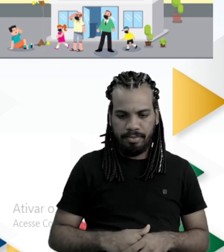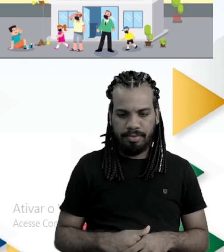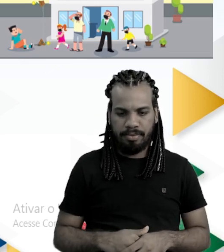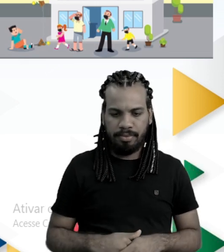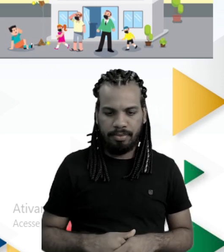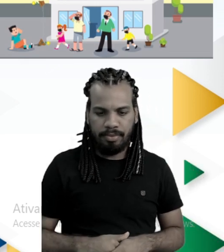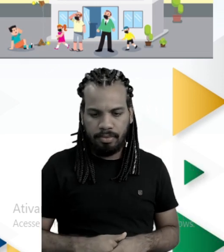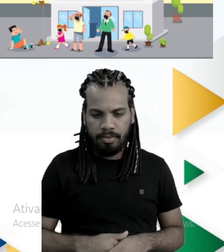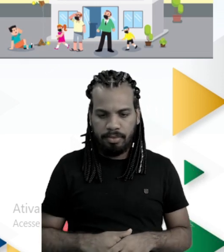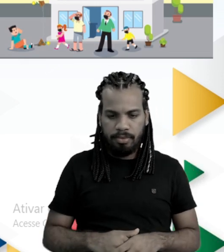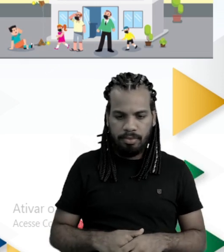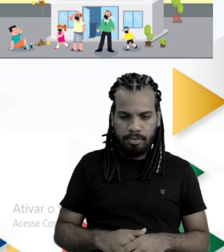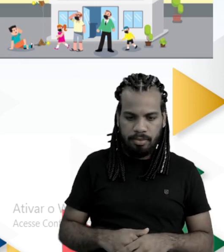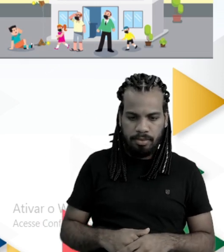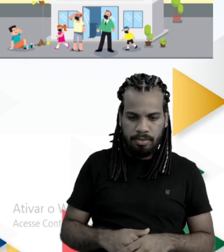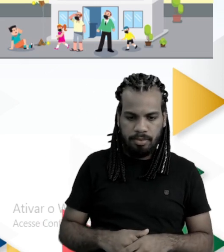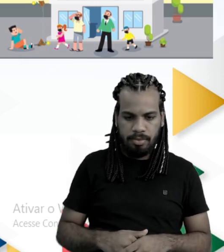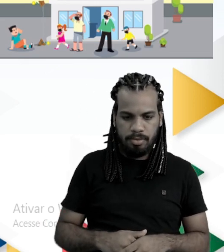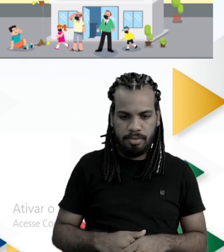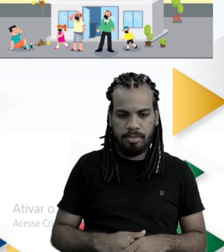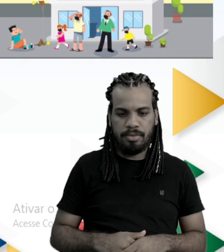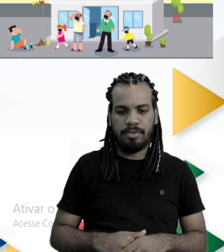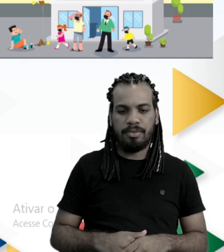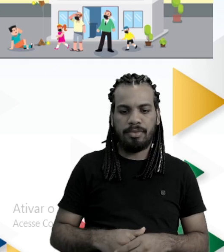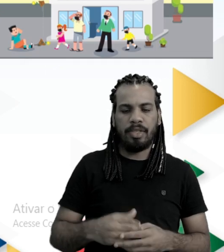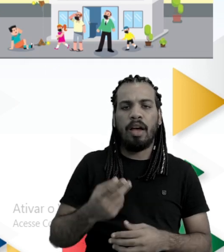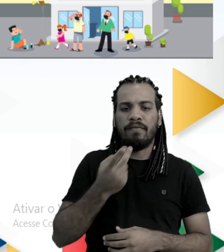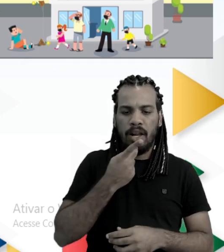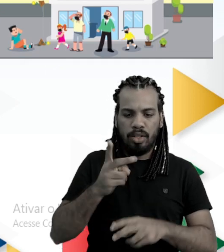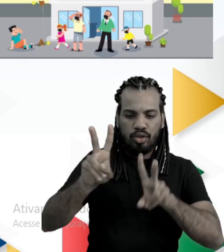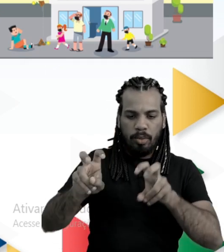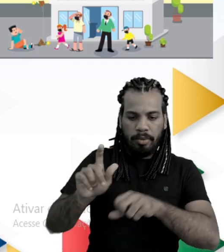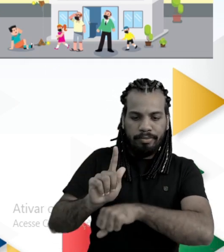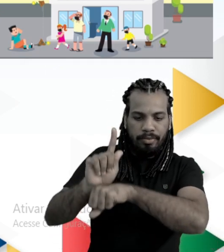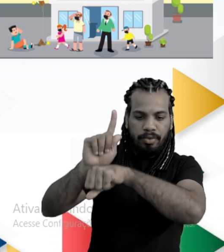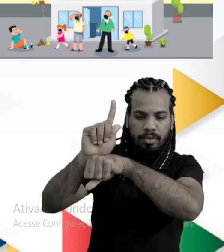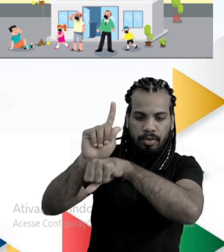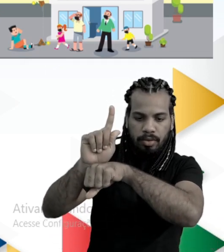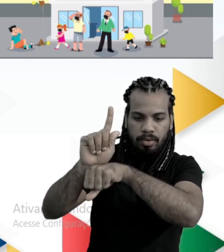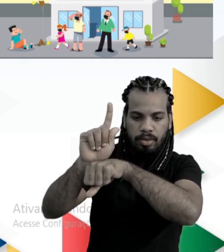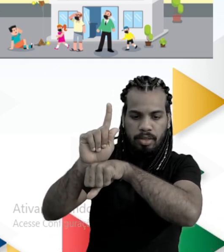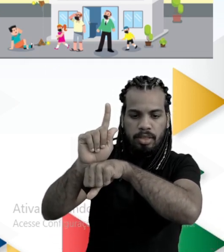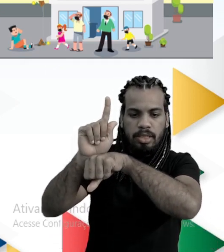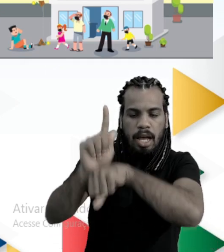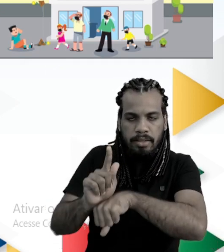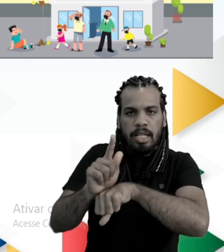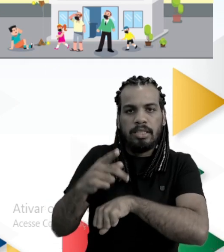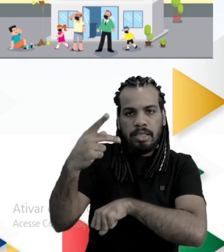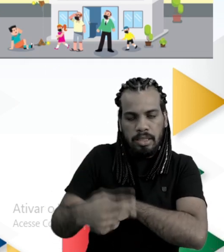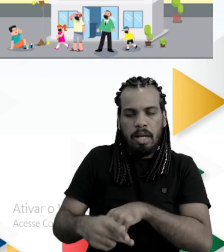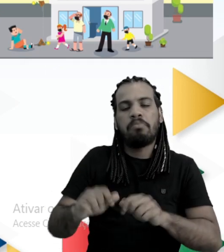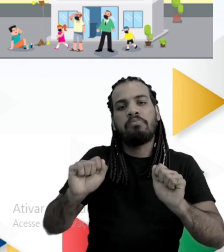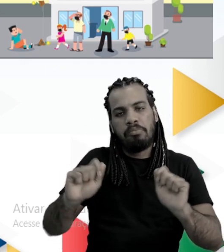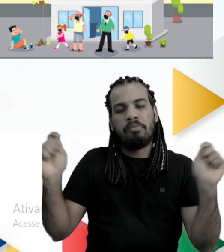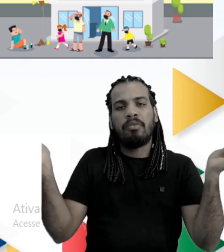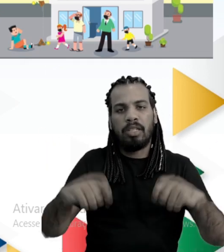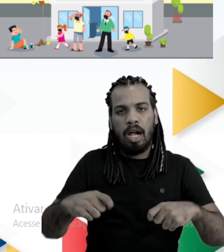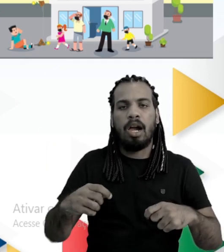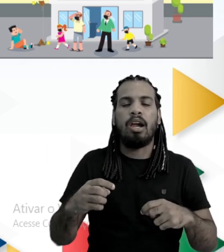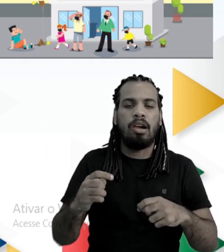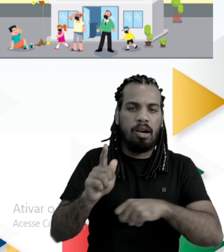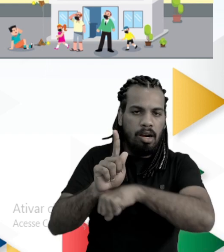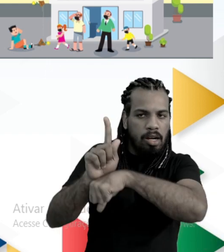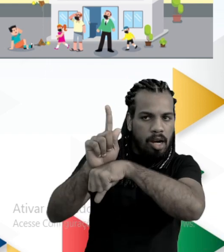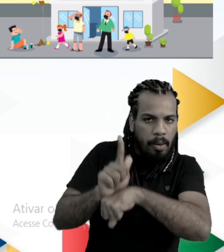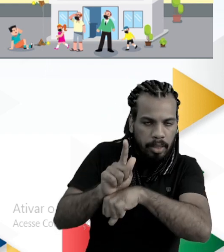falar agora sobre a gravidade terrestre. A força da gravidade ela vai ser capaz de acelerar os corpos